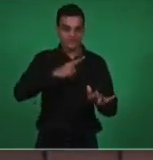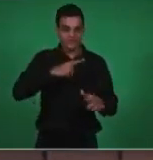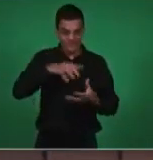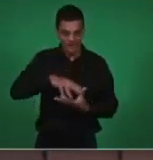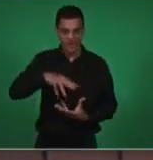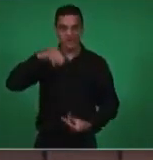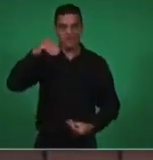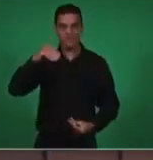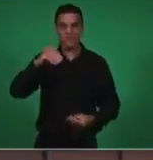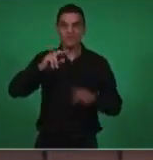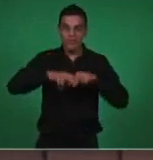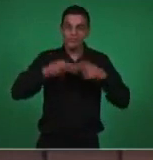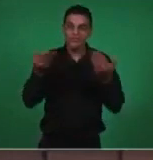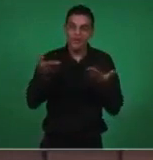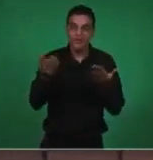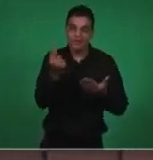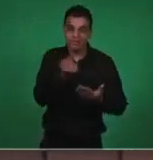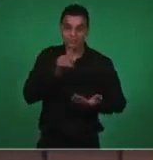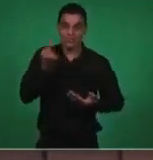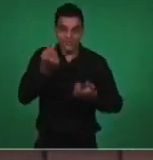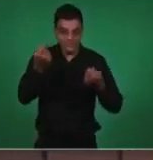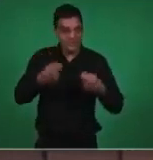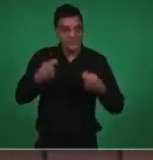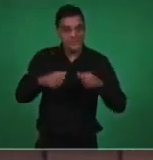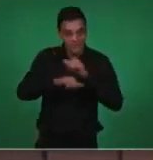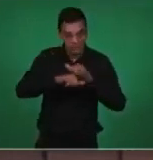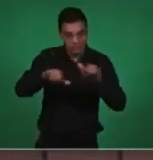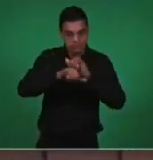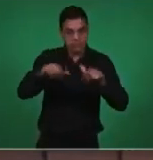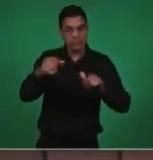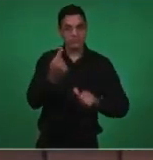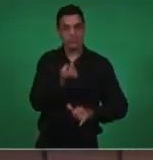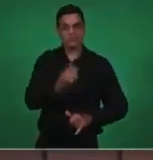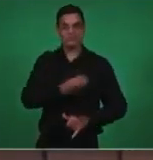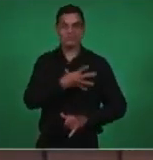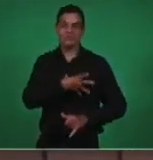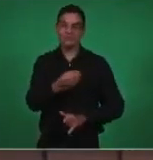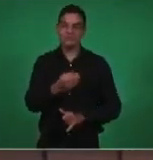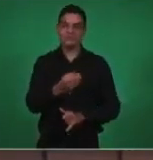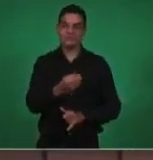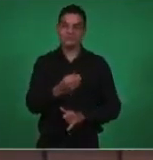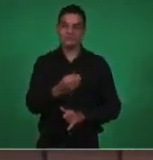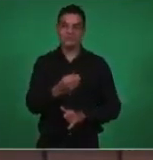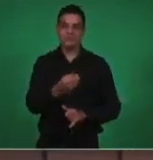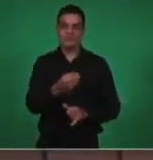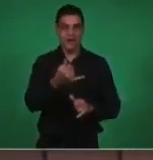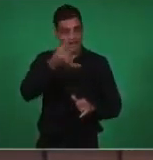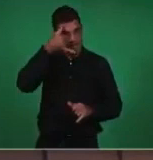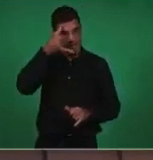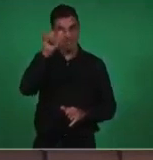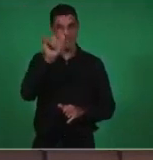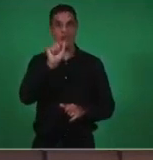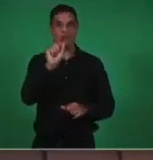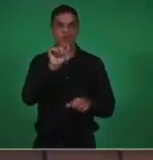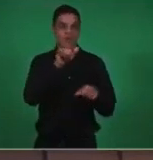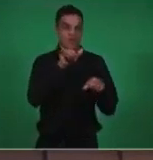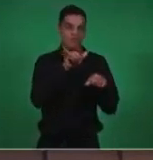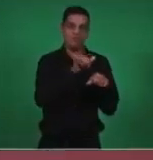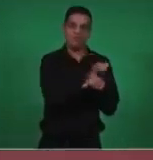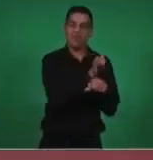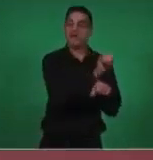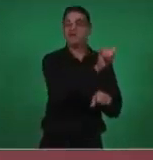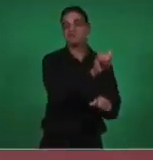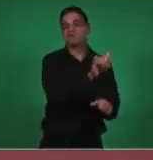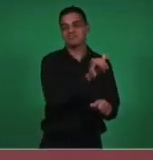senhoras aqui, para os netos. Para que um engano, ele não entre na mente do homem. Mas que